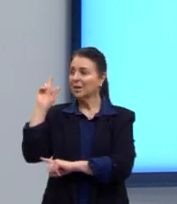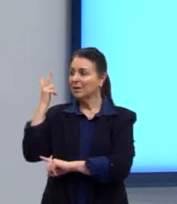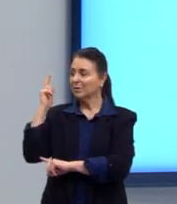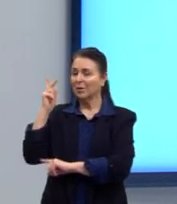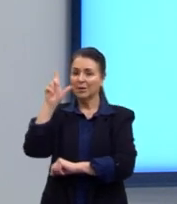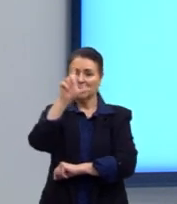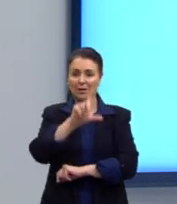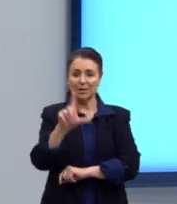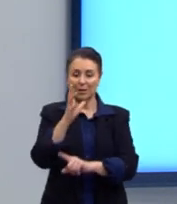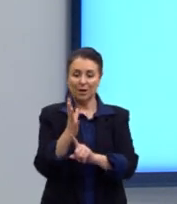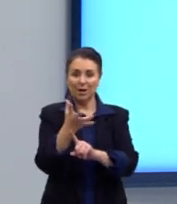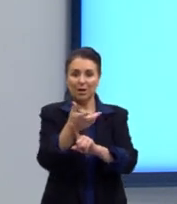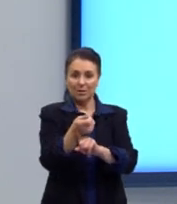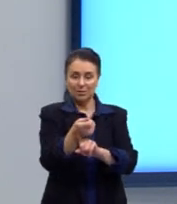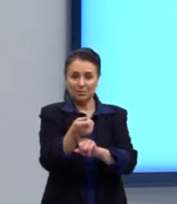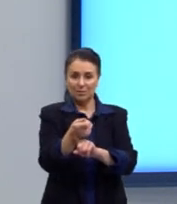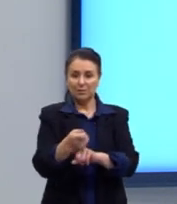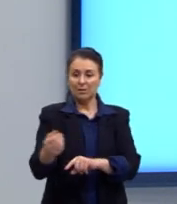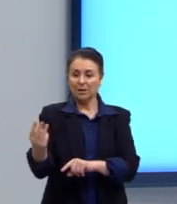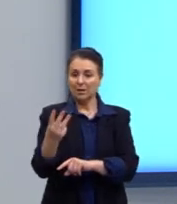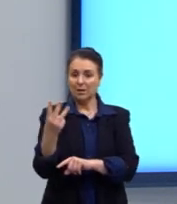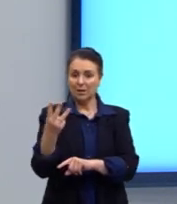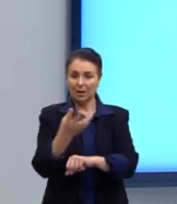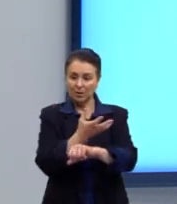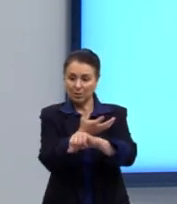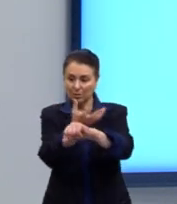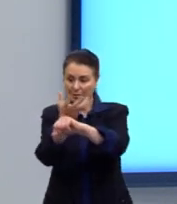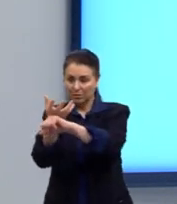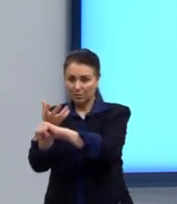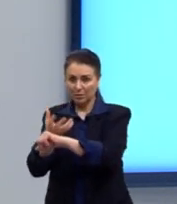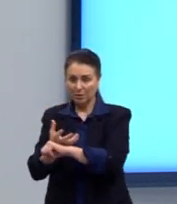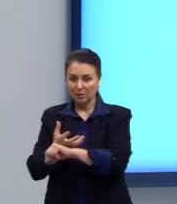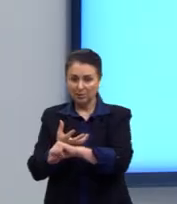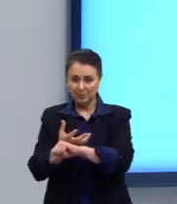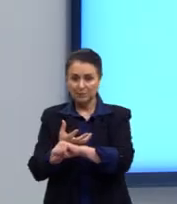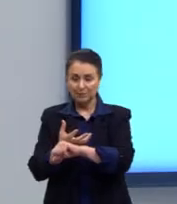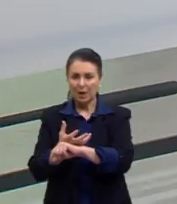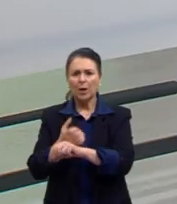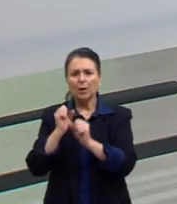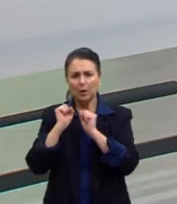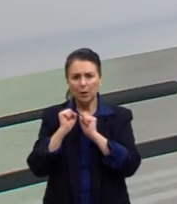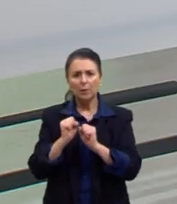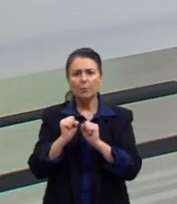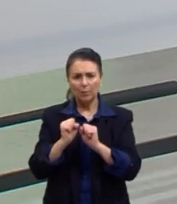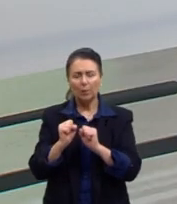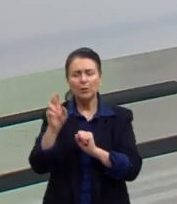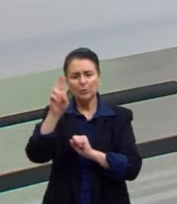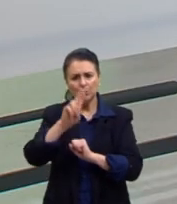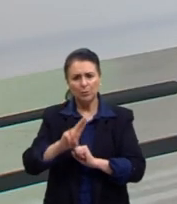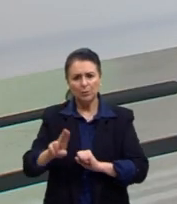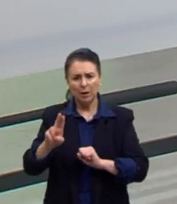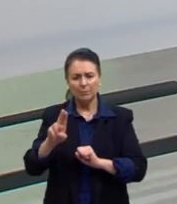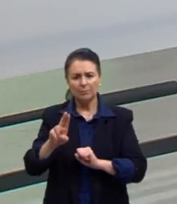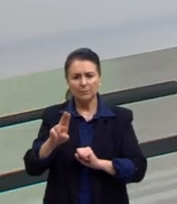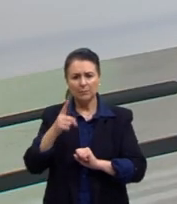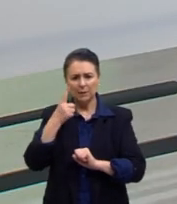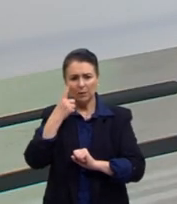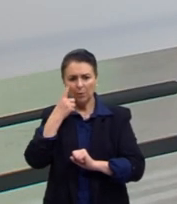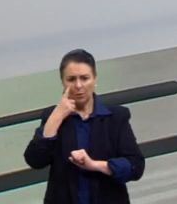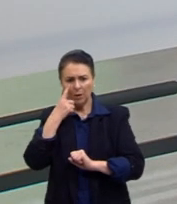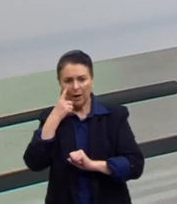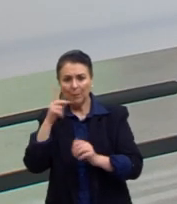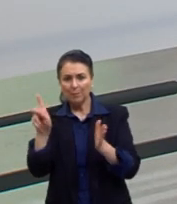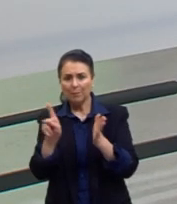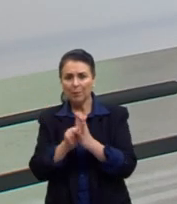literatura e Arte três componentes curriculares que poderiam olhar para história da música